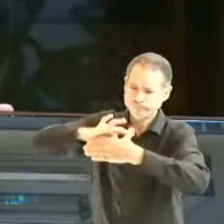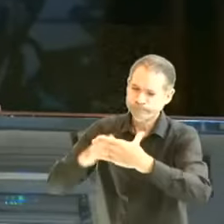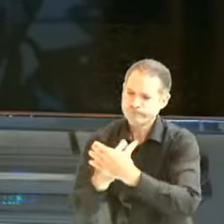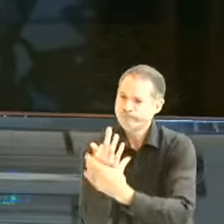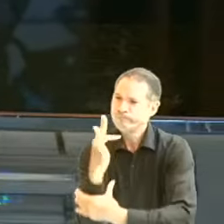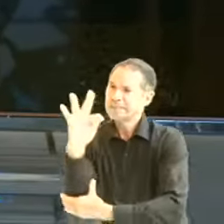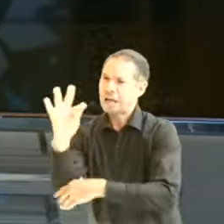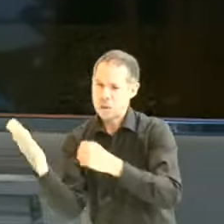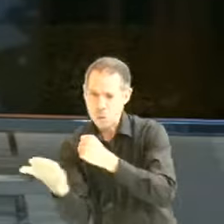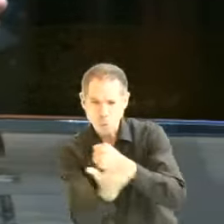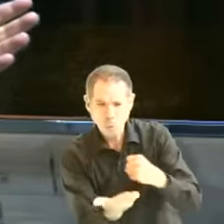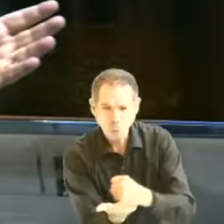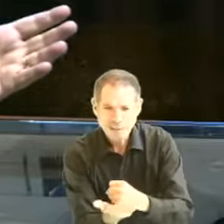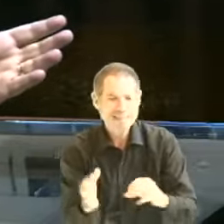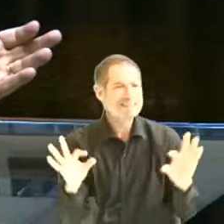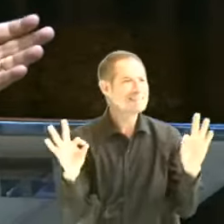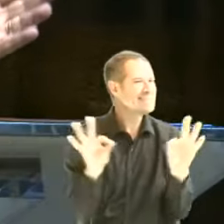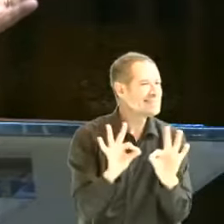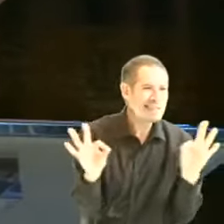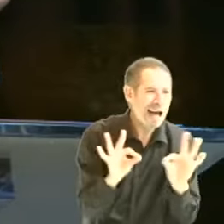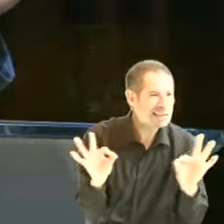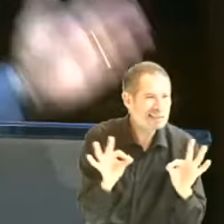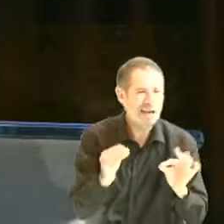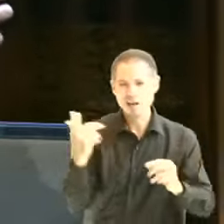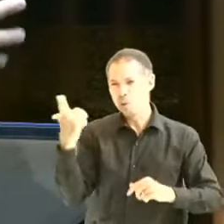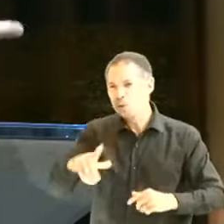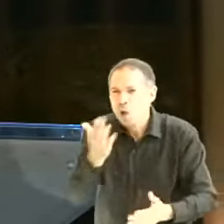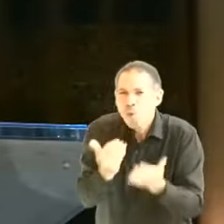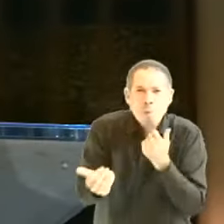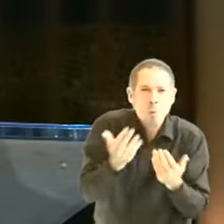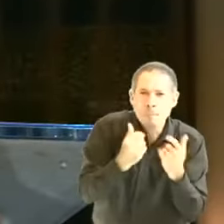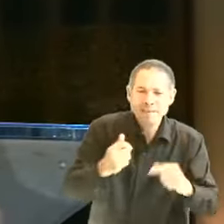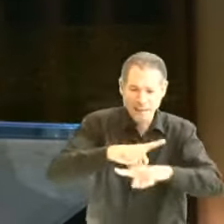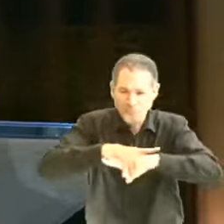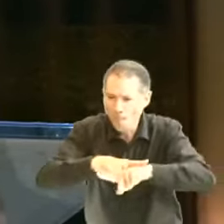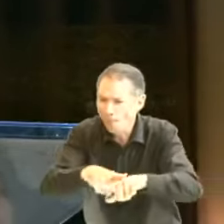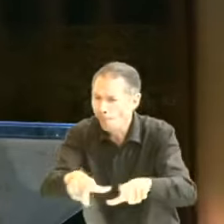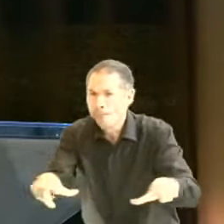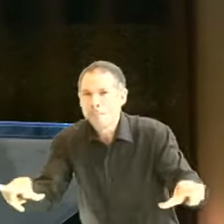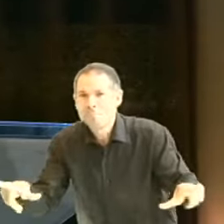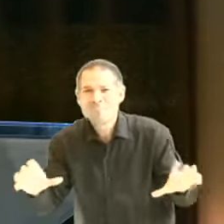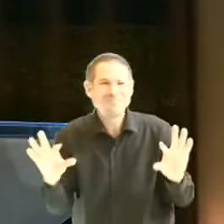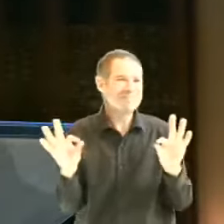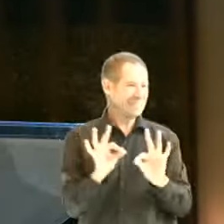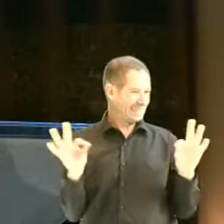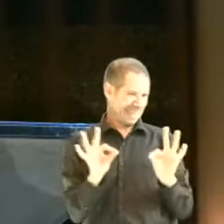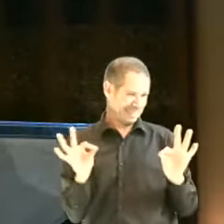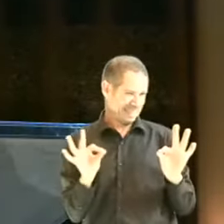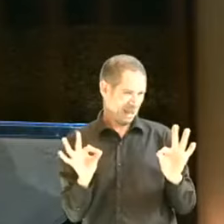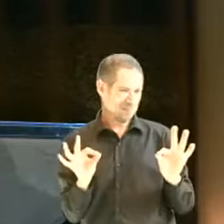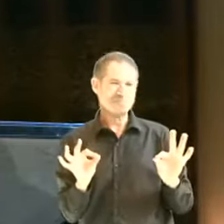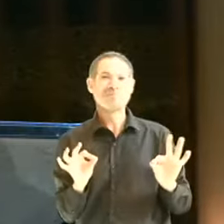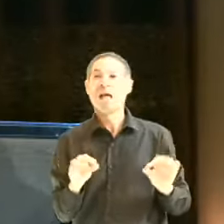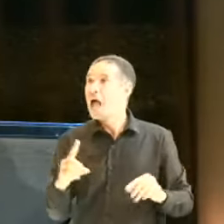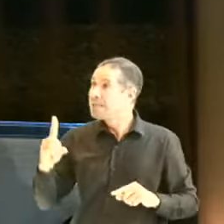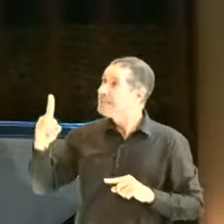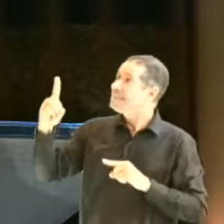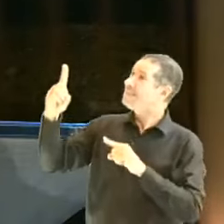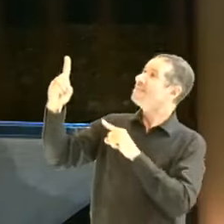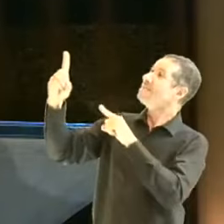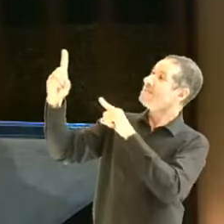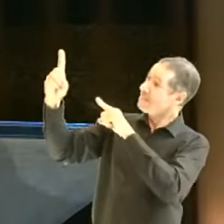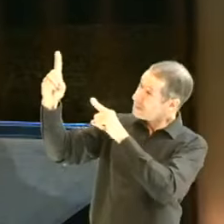como colher, não tinha como conseguir comida no deserto. E aí então